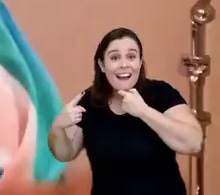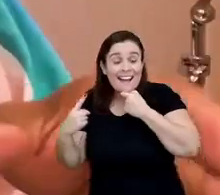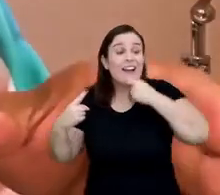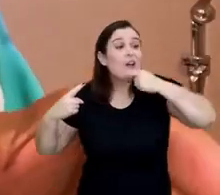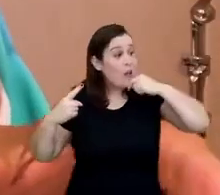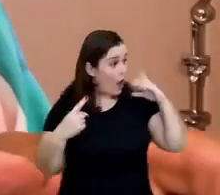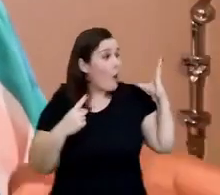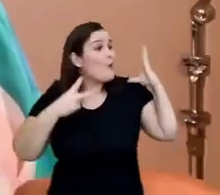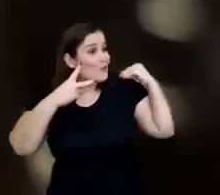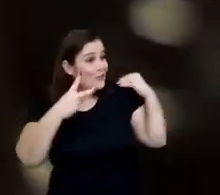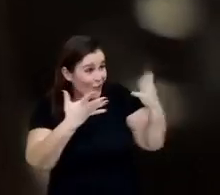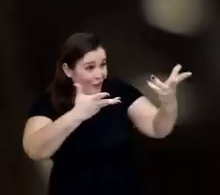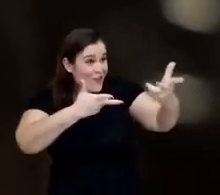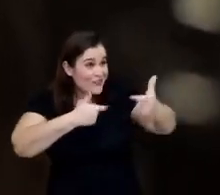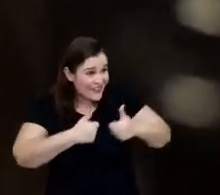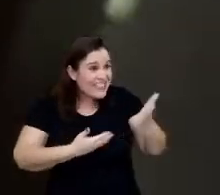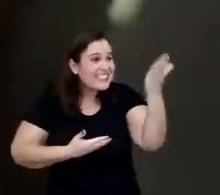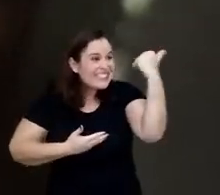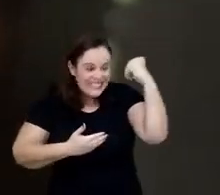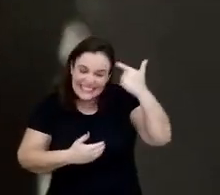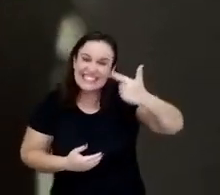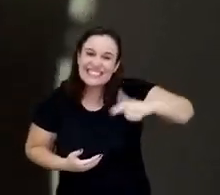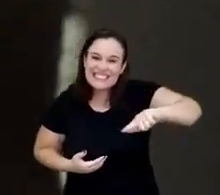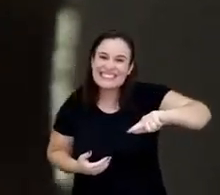Boulos e mandou chamar.